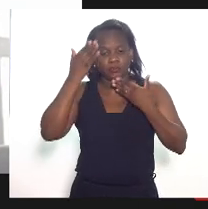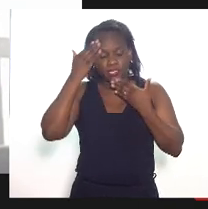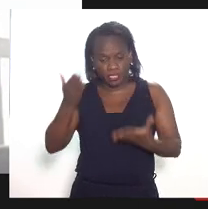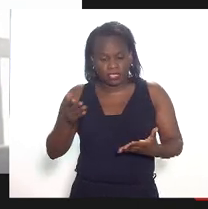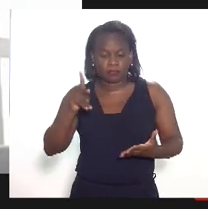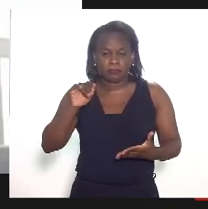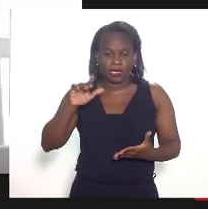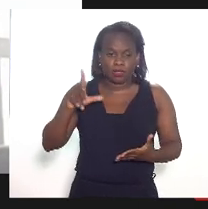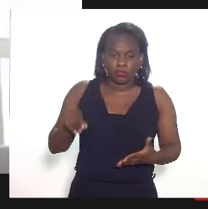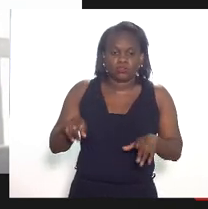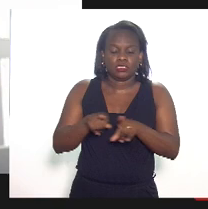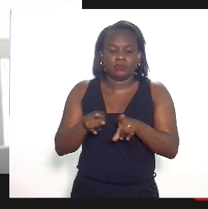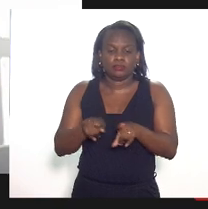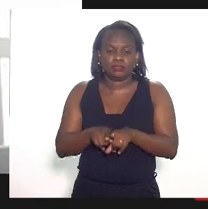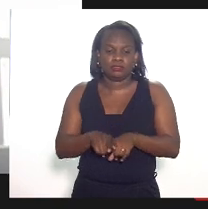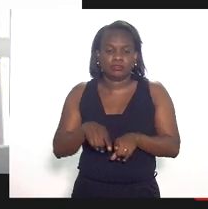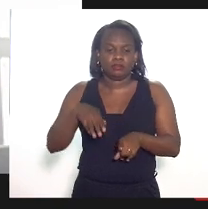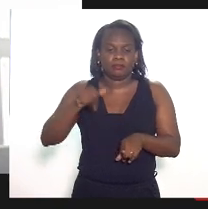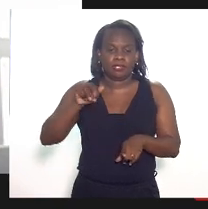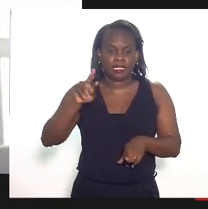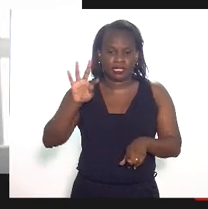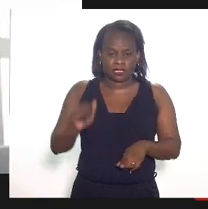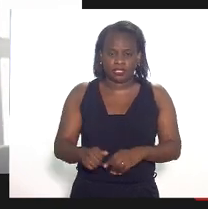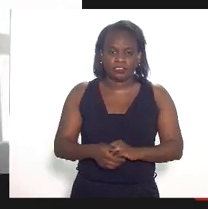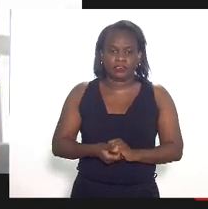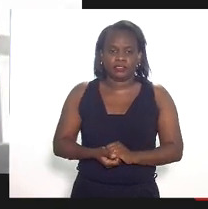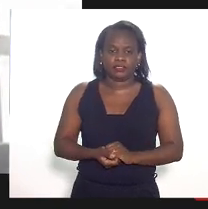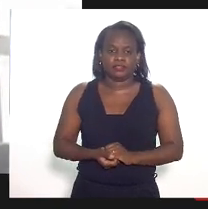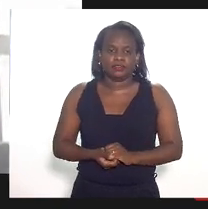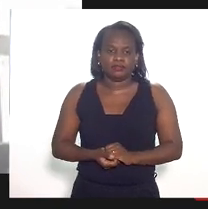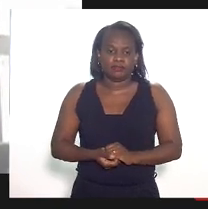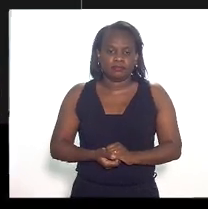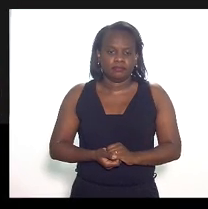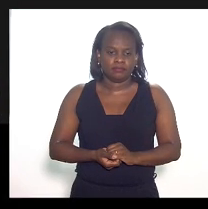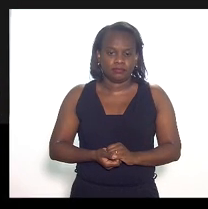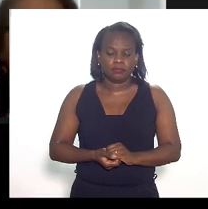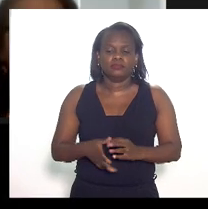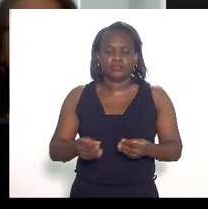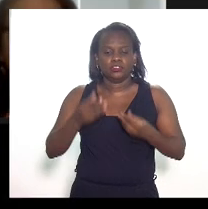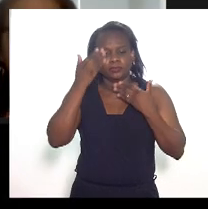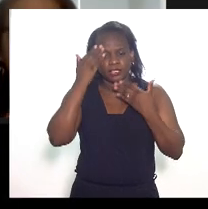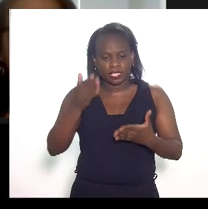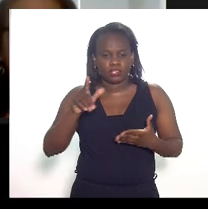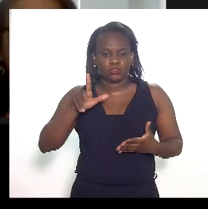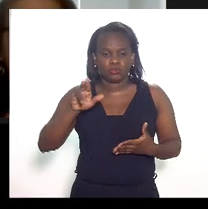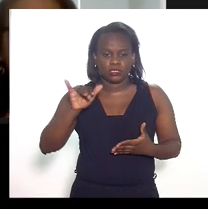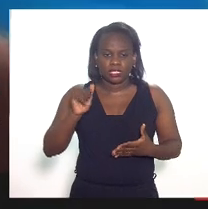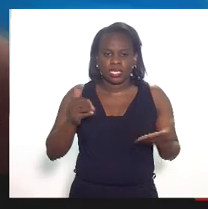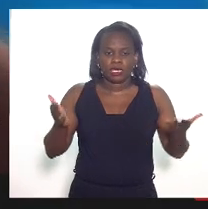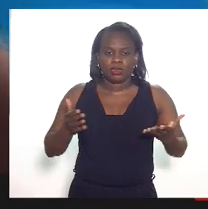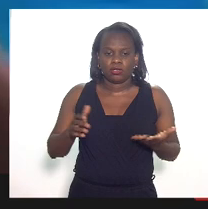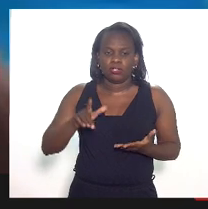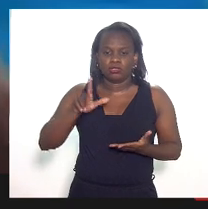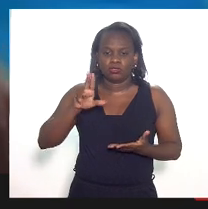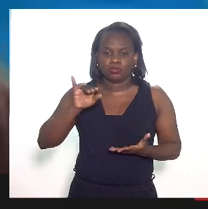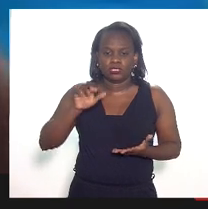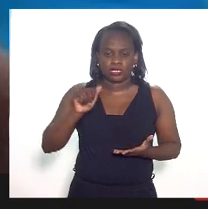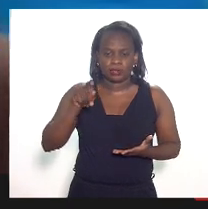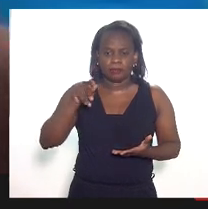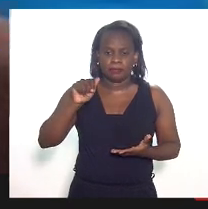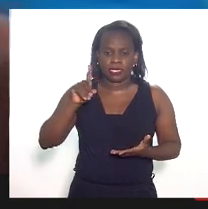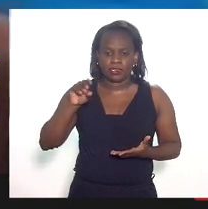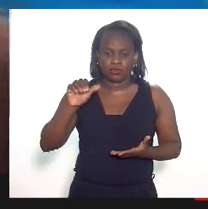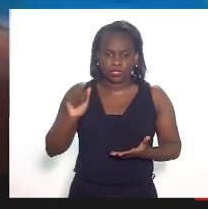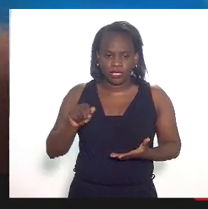Paulo Pinheiro e deputada Marta. Muito obrigado, Lúcia. Com a palavra, Lúcia Pádua,